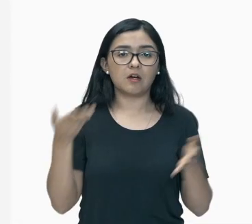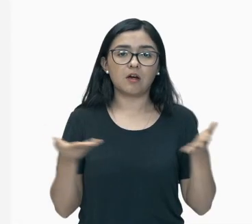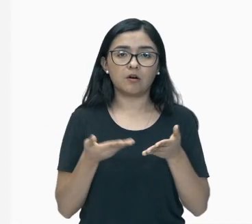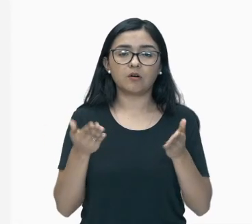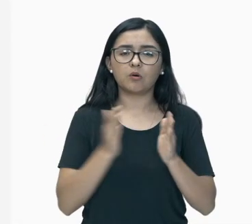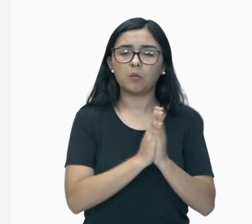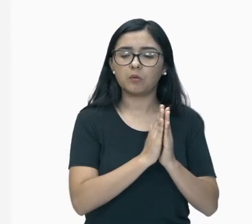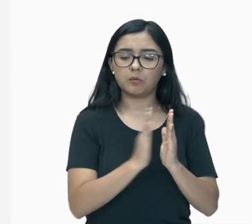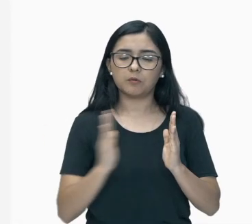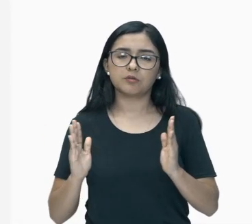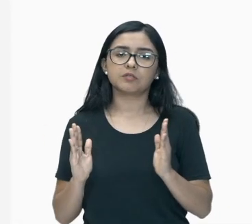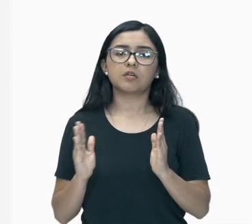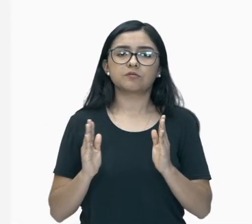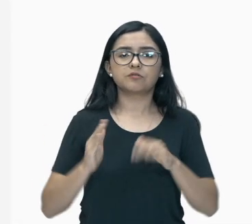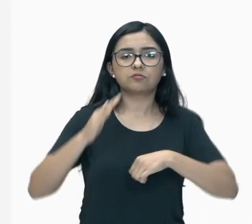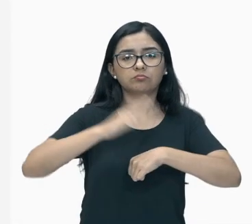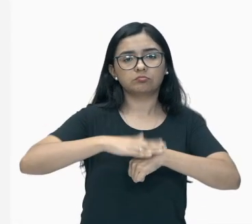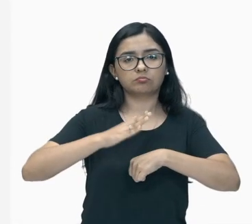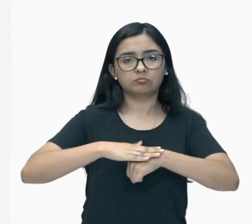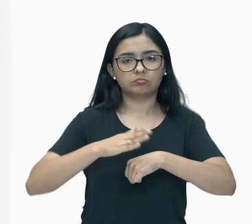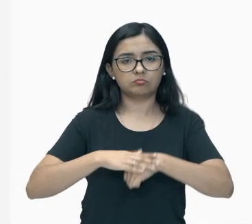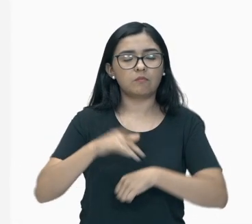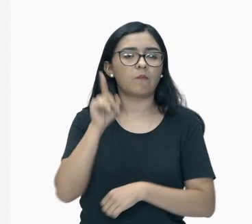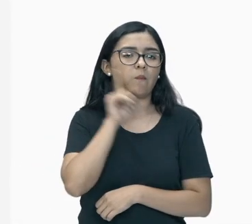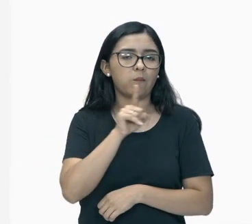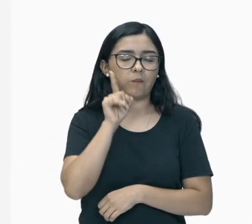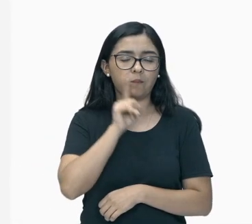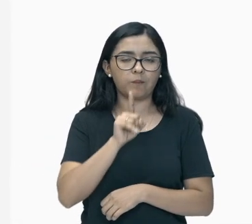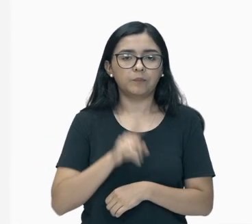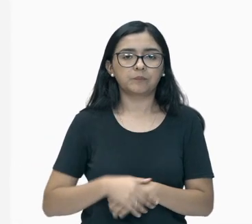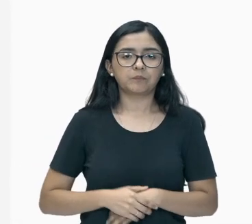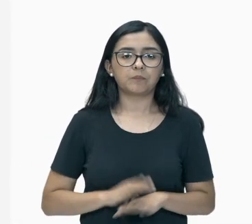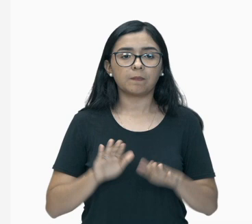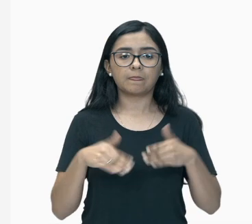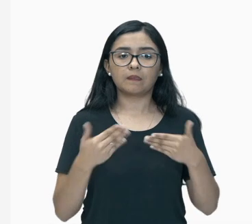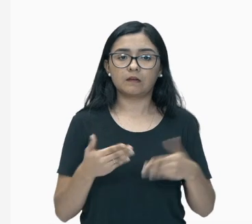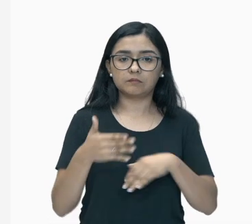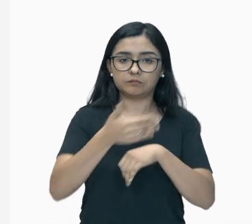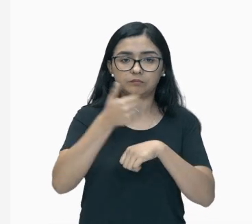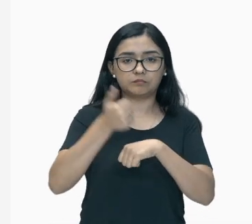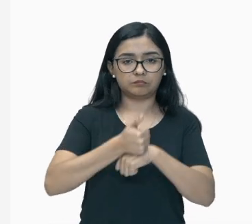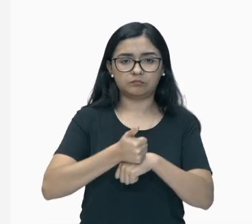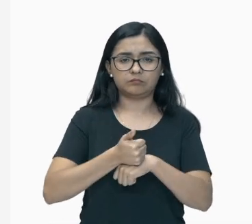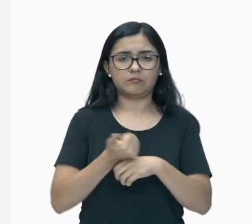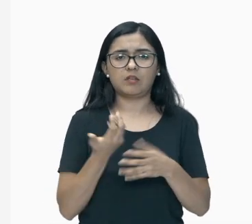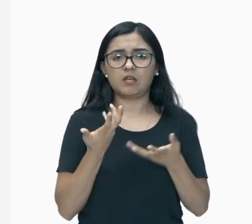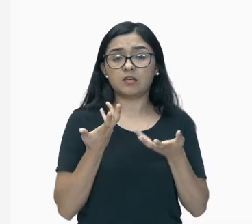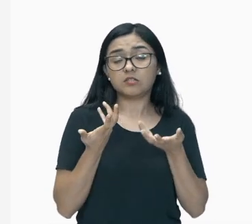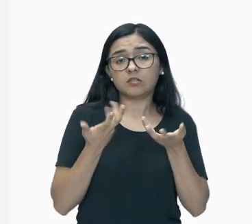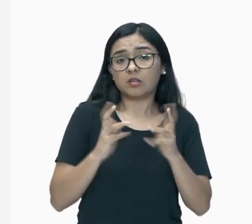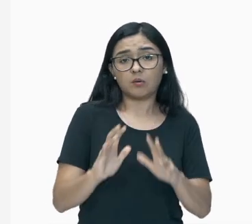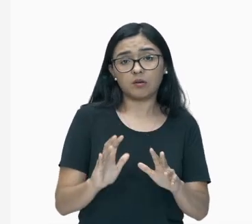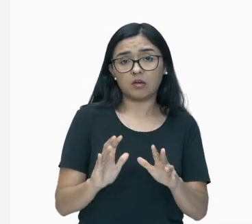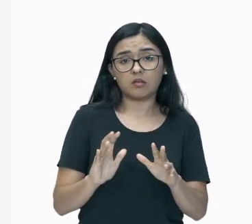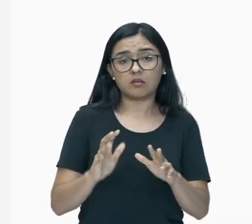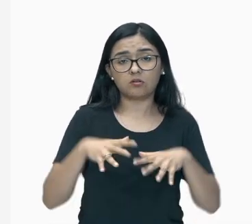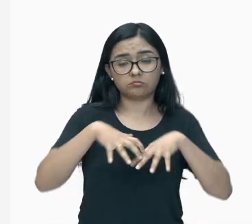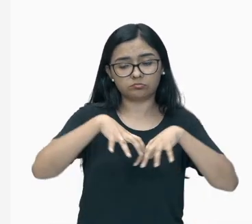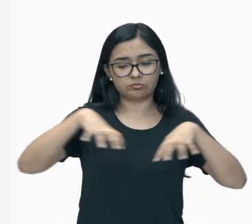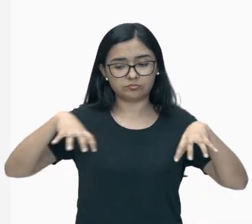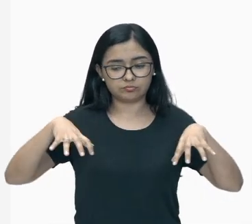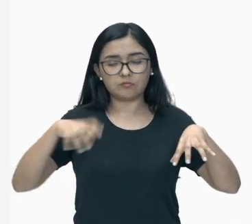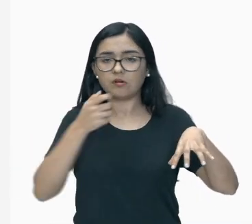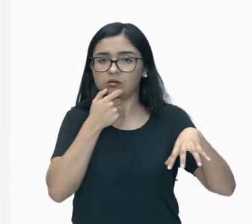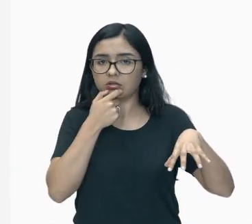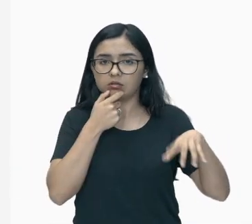de independência dos Estados Unidos. Os colonos, a princípio, não queriam o rompimento com a Inglaterra. Pretendiam